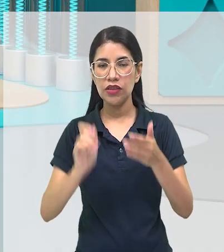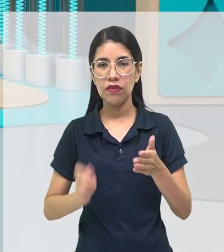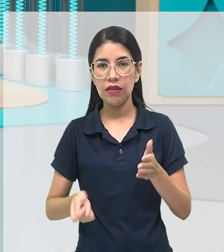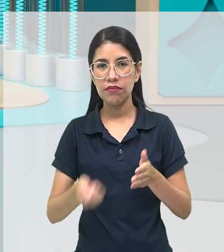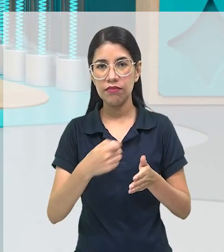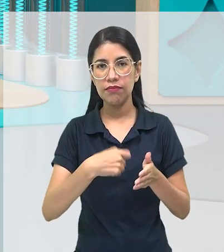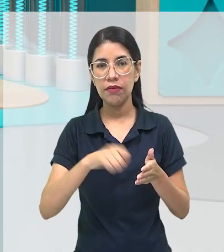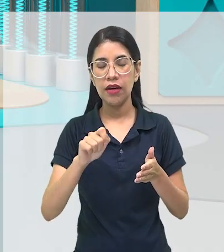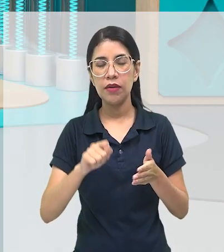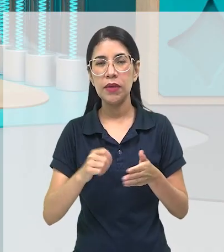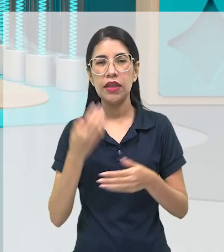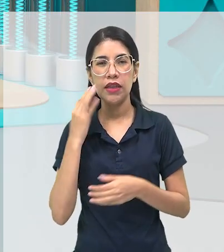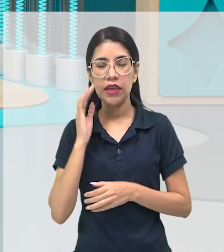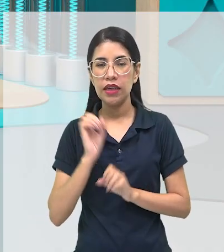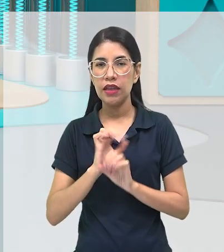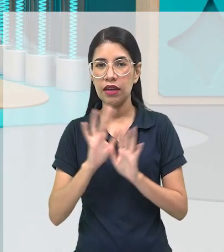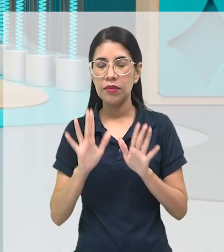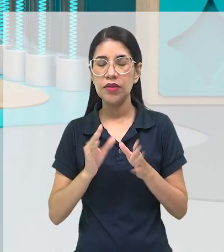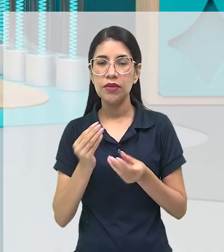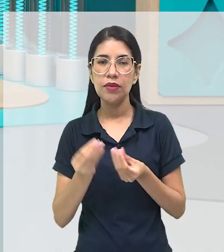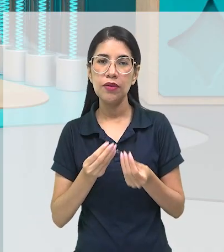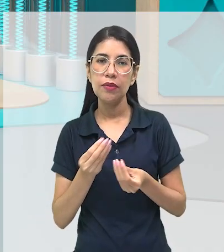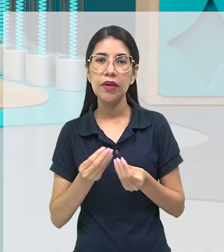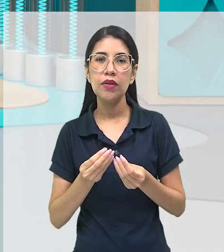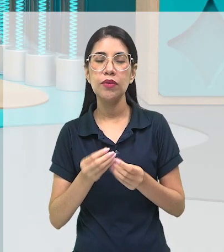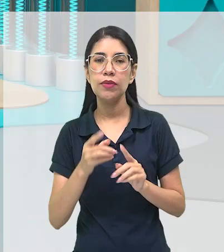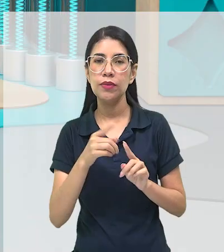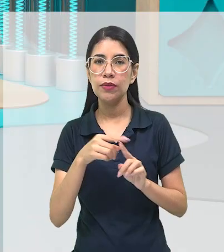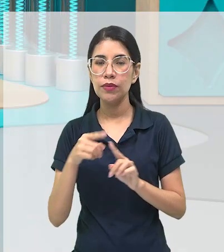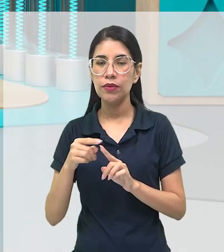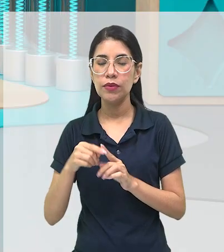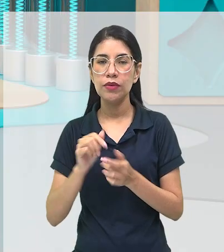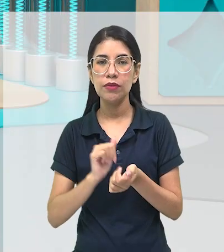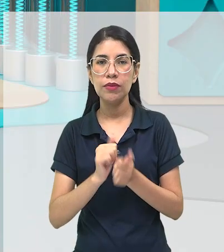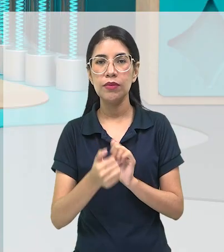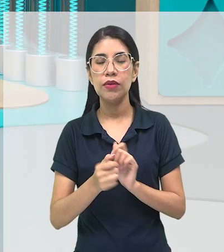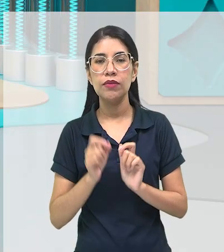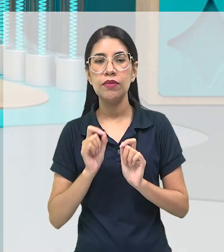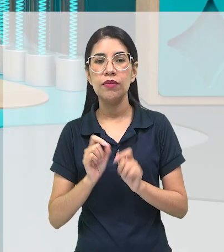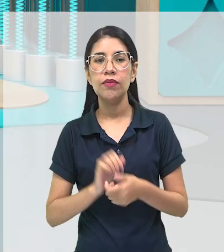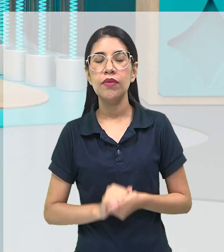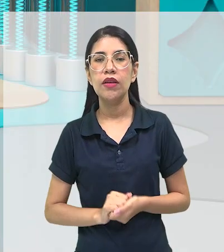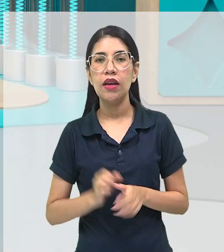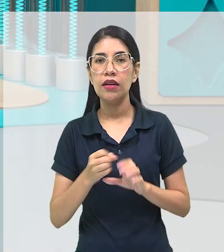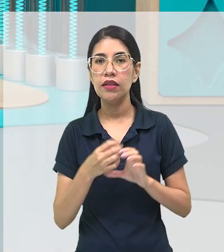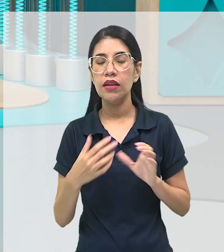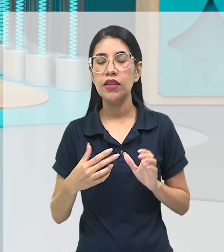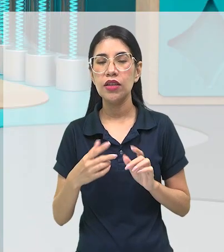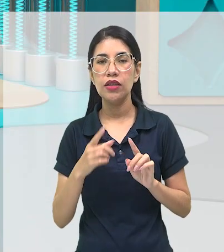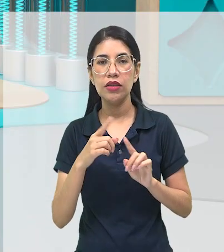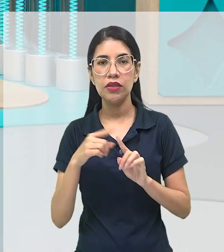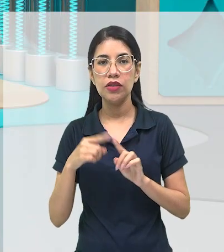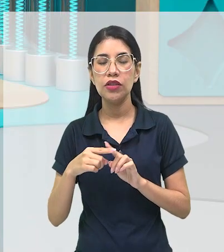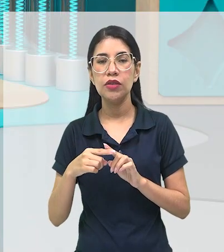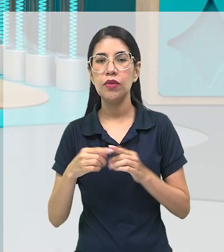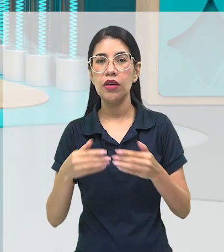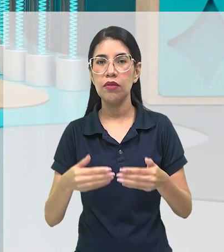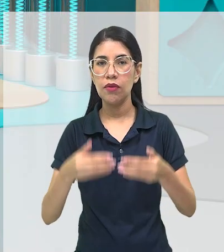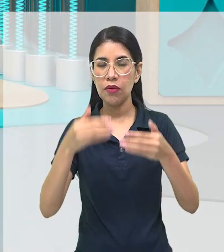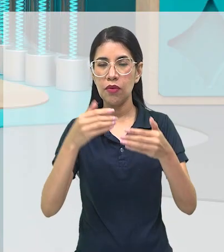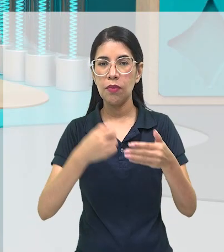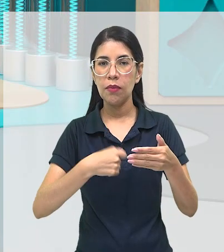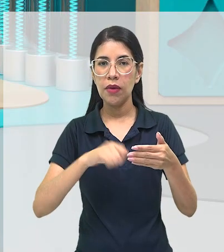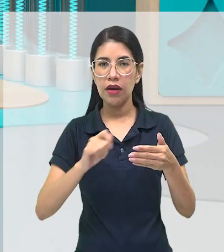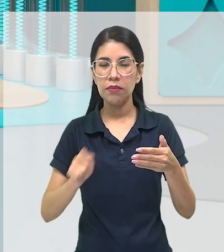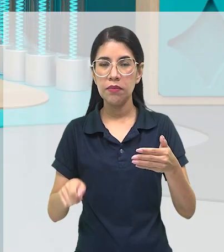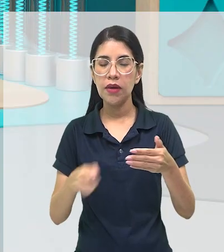Para a gente ter um entendimento melhor e relembrar quais são esses esportes, a gente tem uma característica dos esportes em que se joga